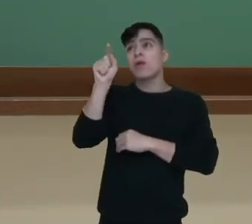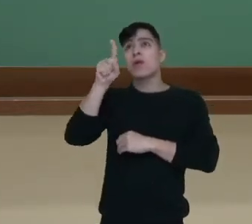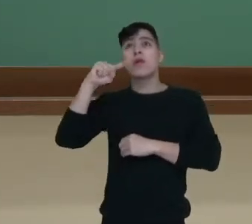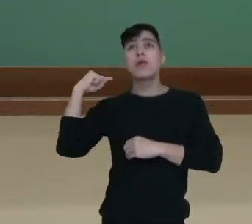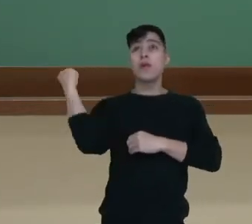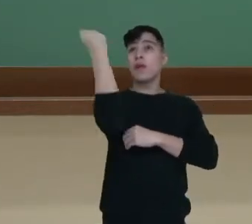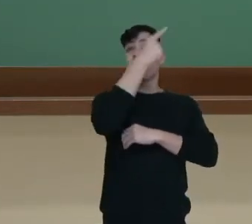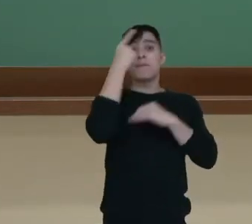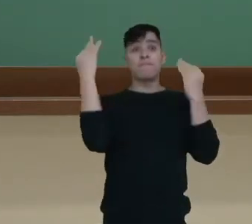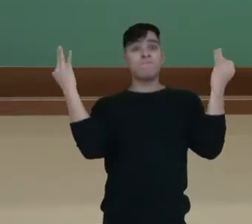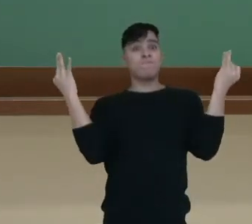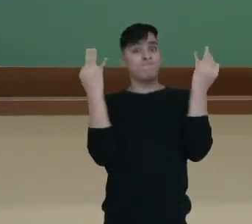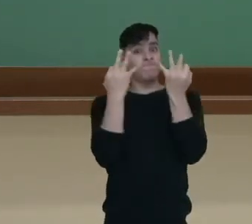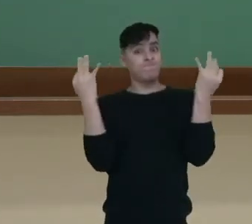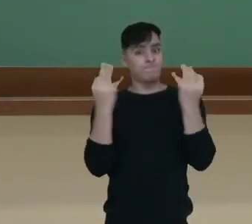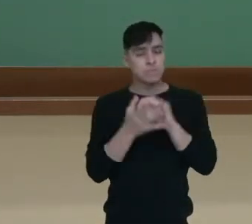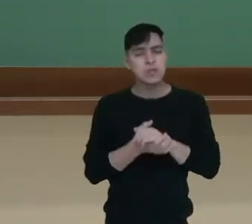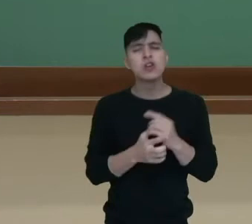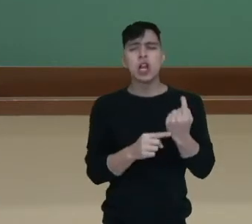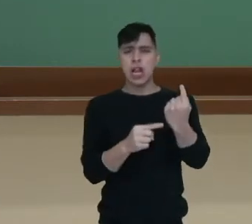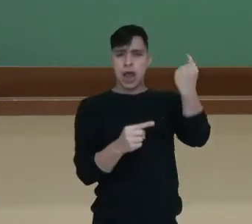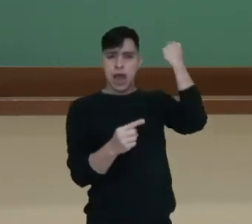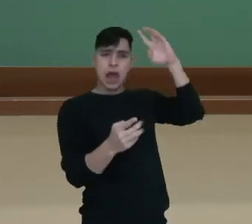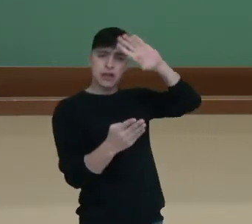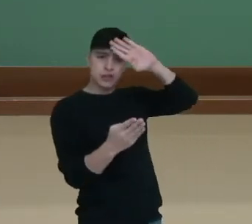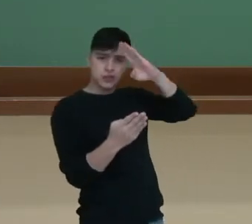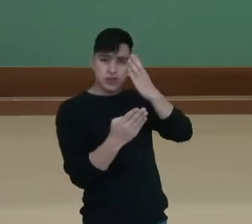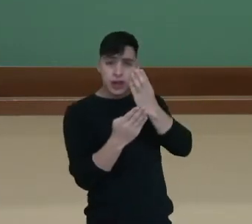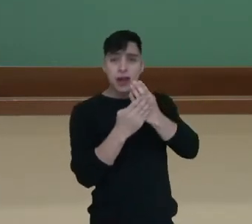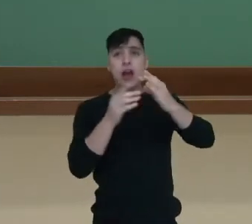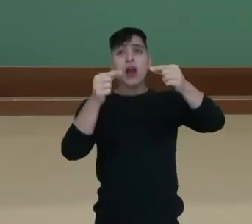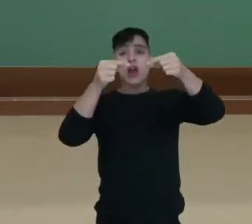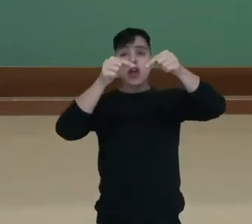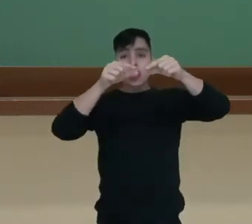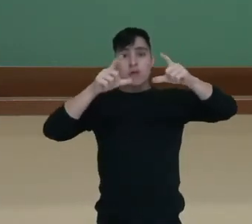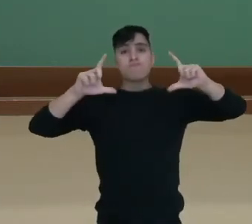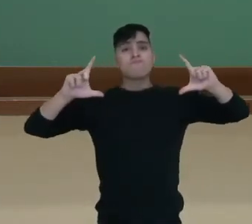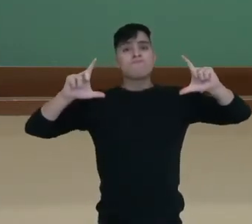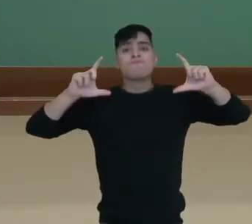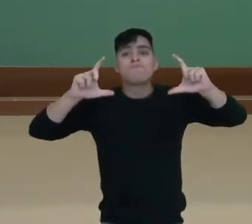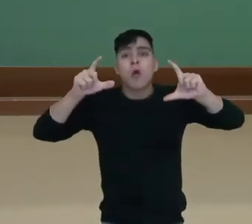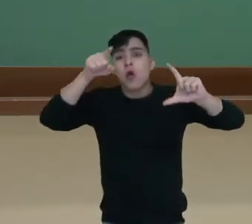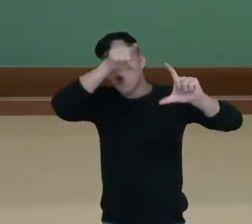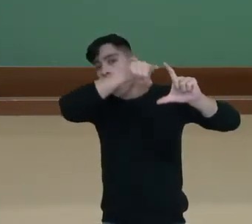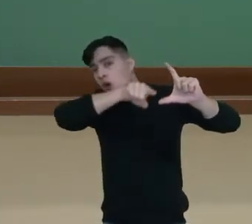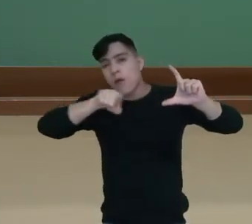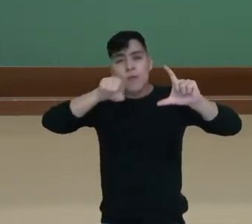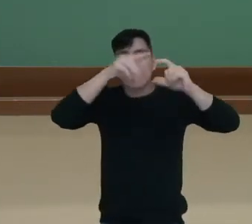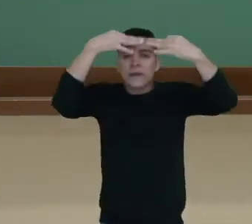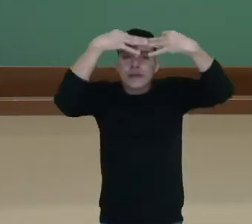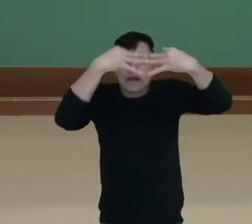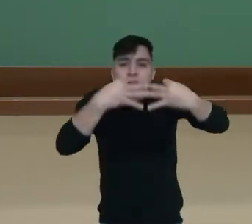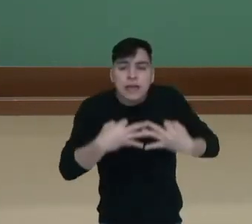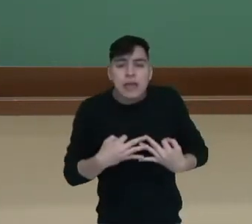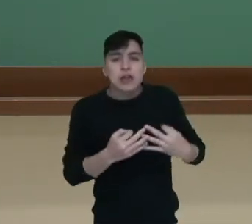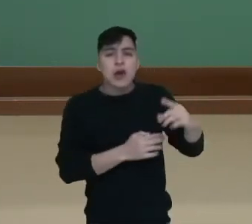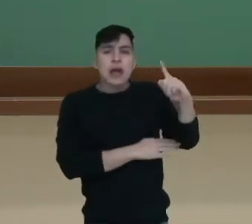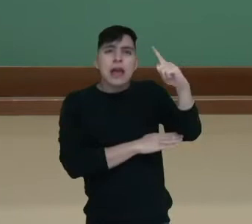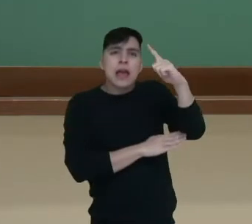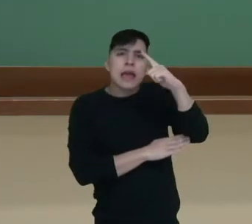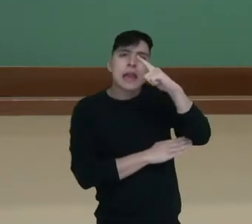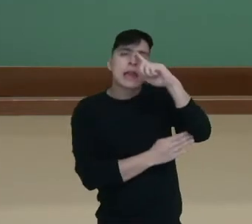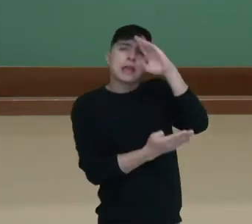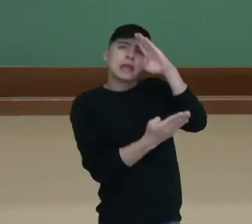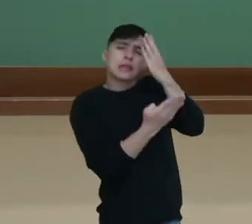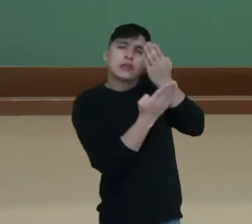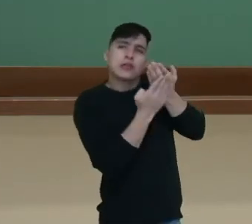Perfeição, filho. O que é perfeição? É círculos, círculos são perfeitos, é os gregos lá, sabe, filosofia e tal, a mitologia grega, tudo falando